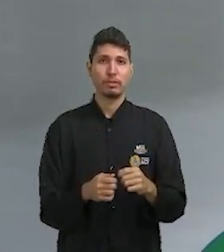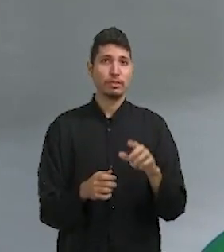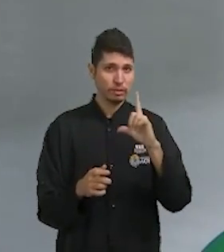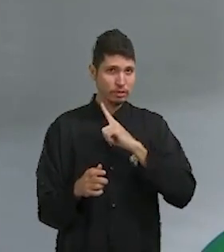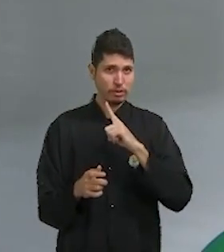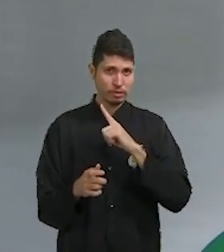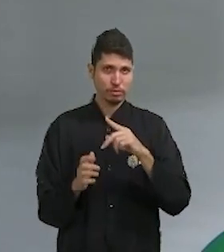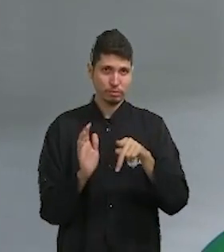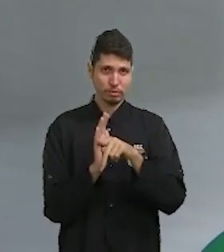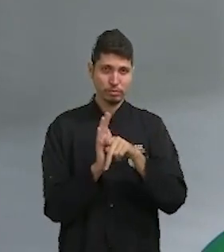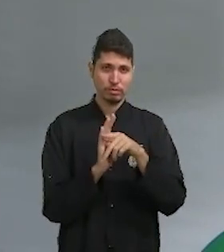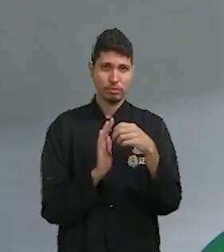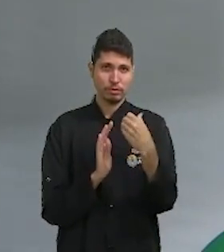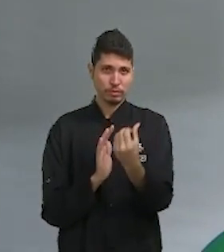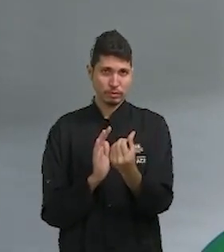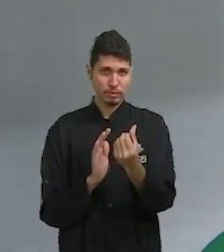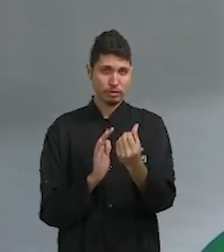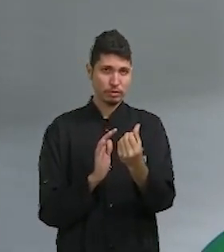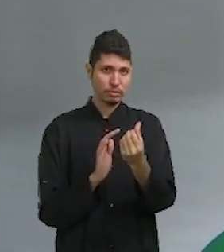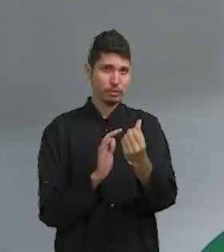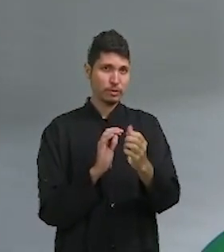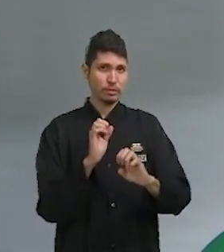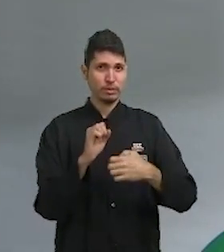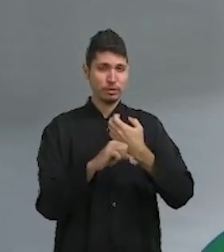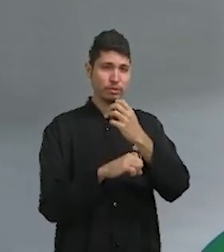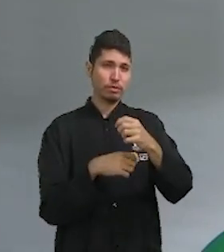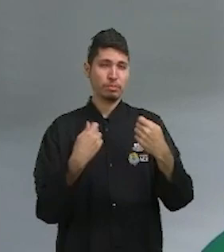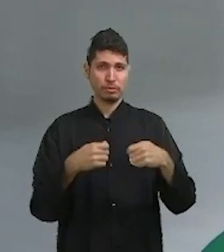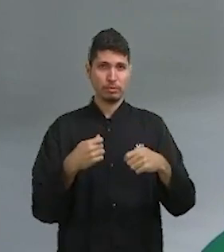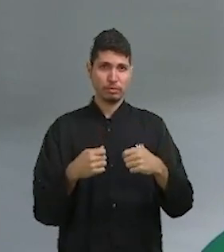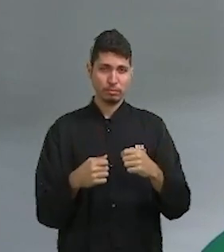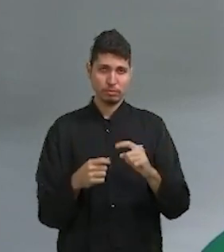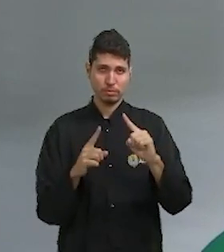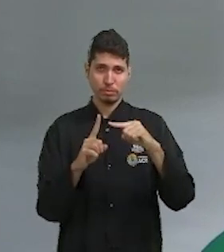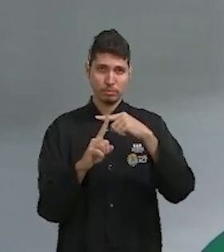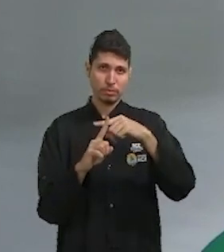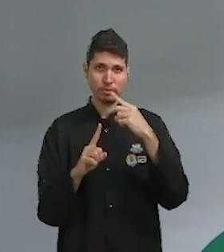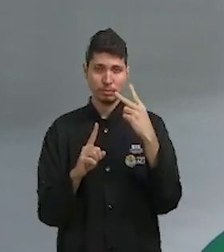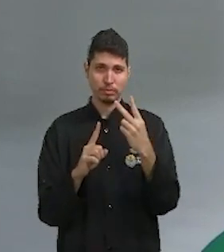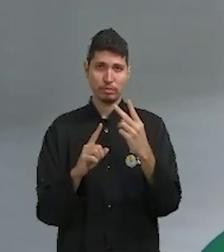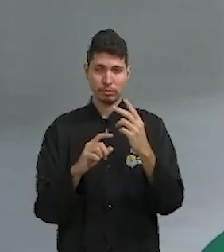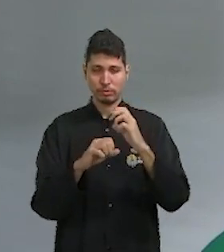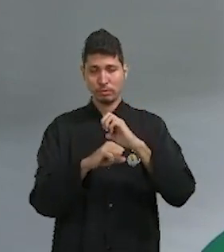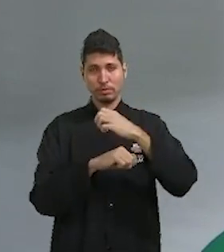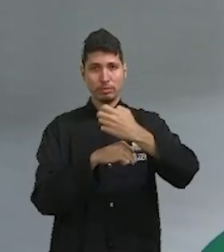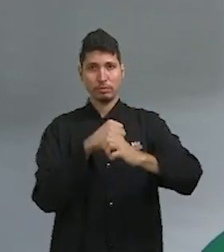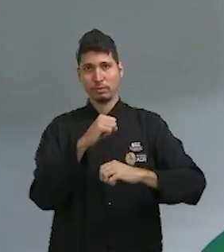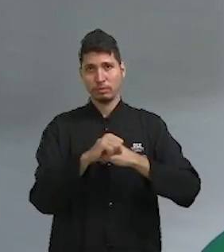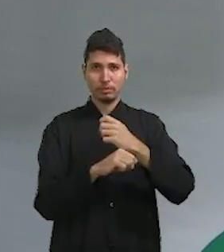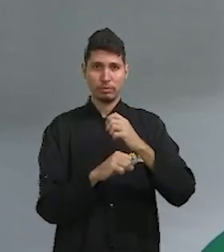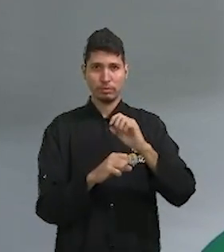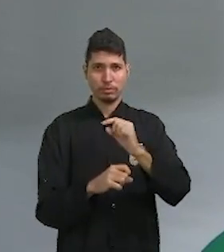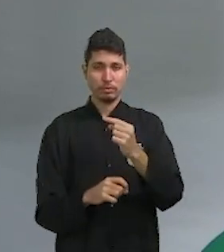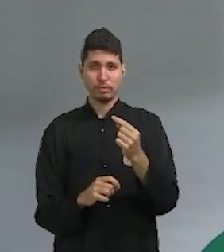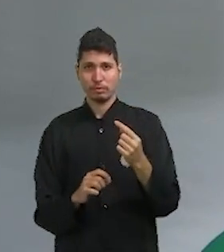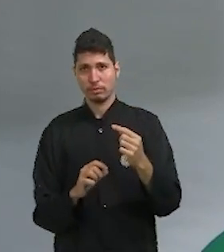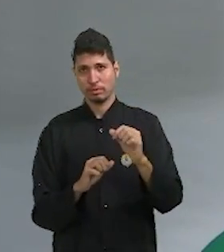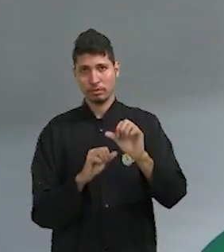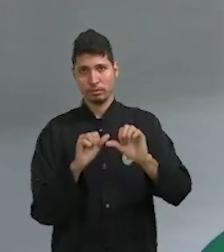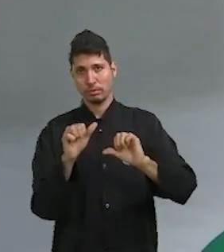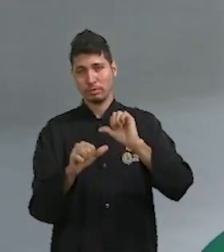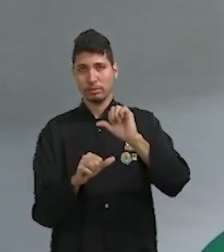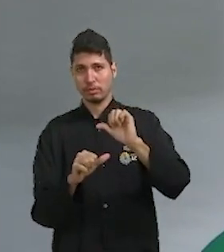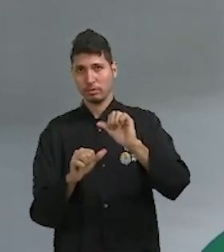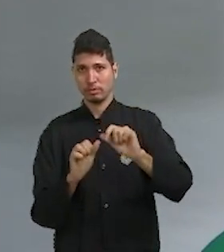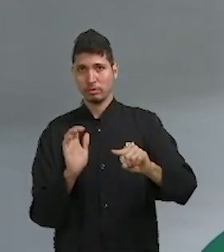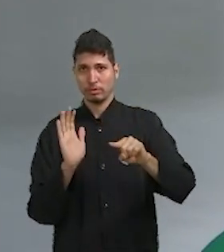valência, então eles precisam receber mais 2 elétrons, eles vão ficar com carga negativa, menos 2.